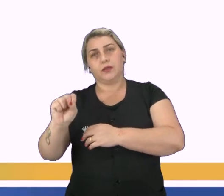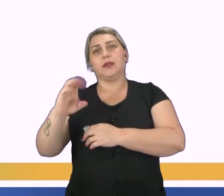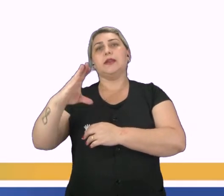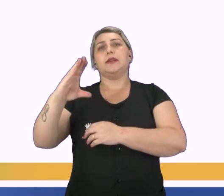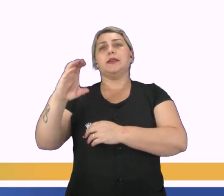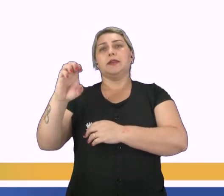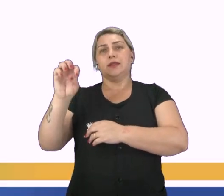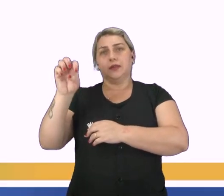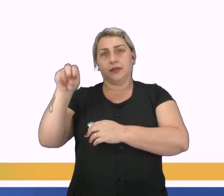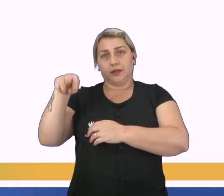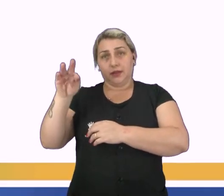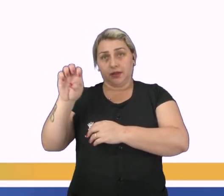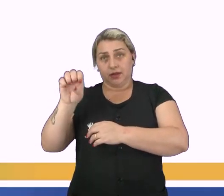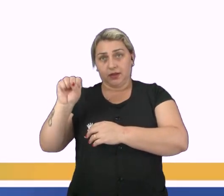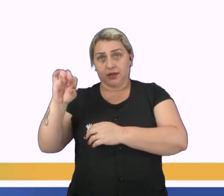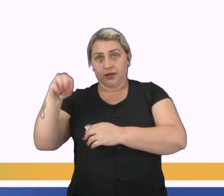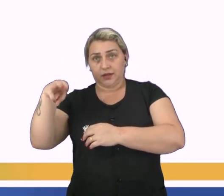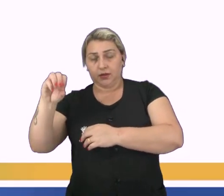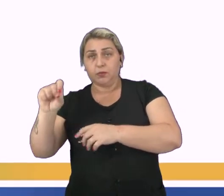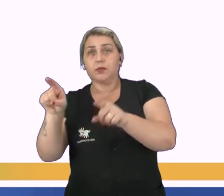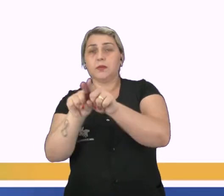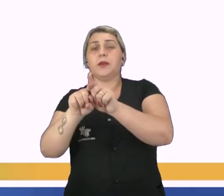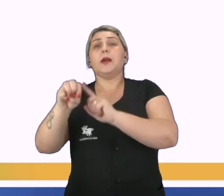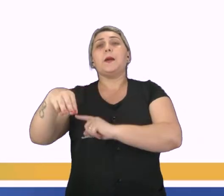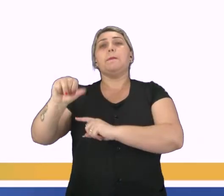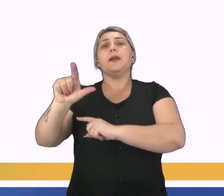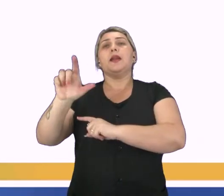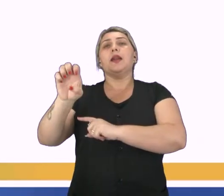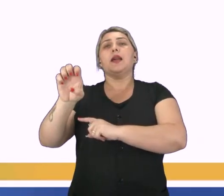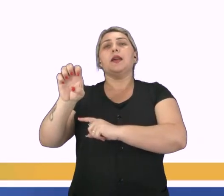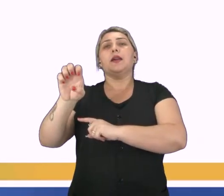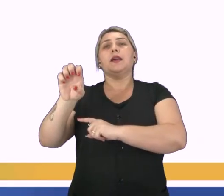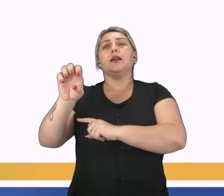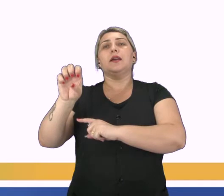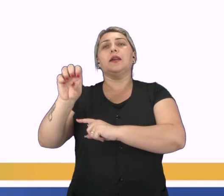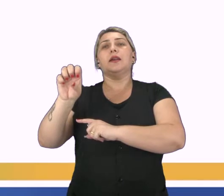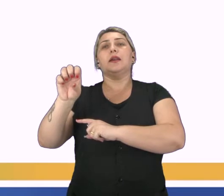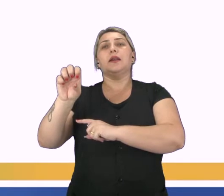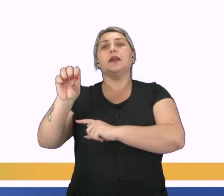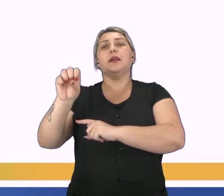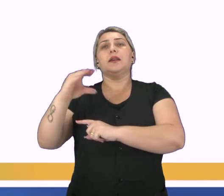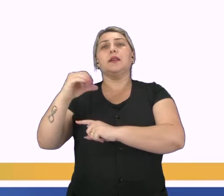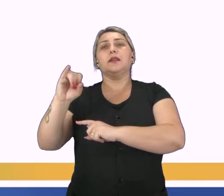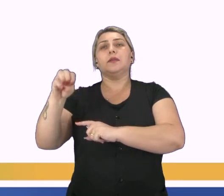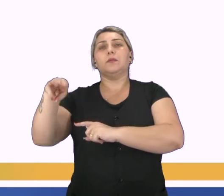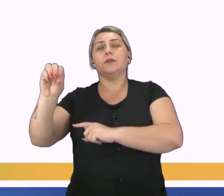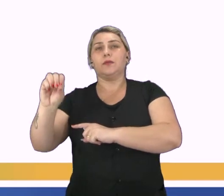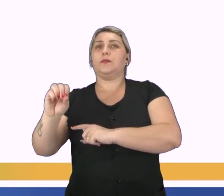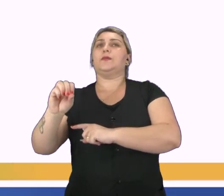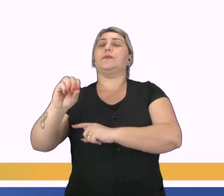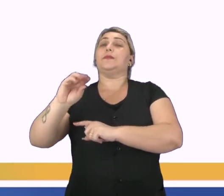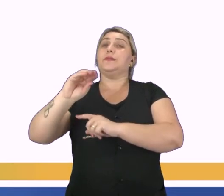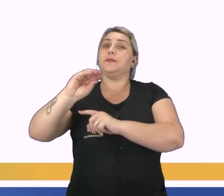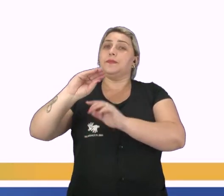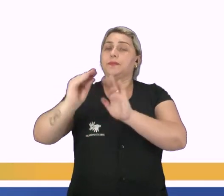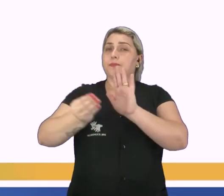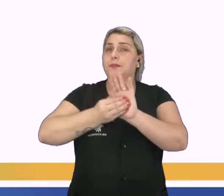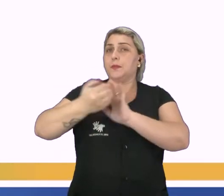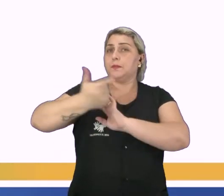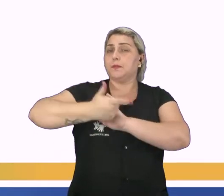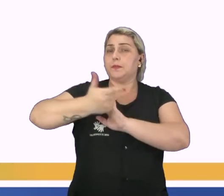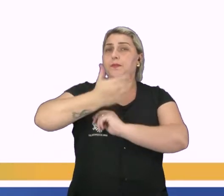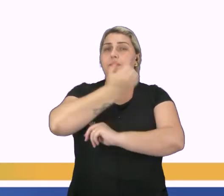milésimos. Então, como que nós vamos colocar esse número? Primeiro número, colocando aí as unidades, o 2, né?